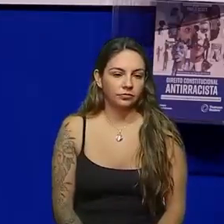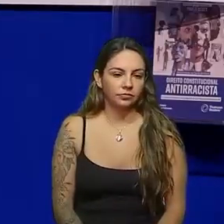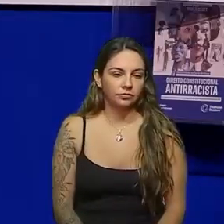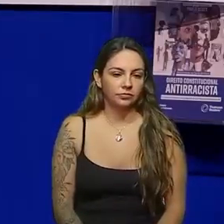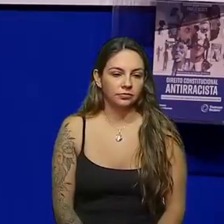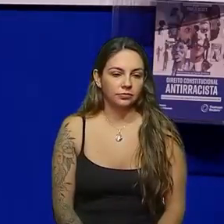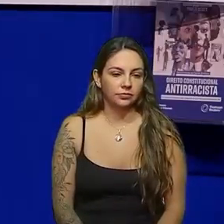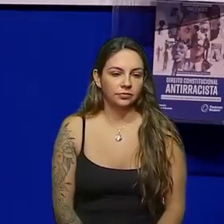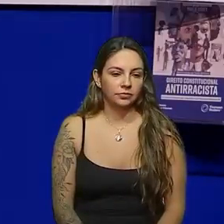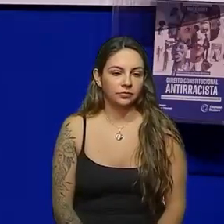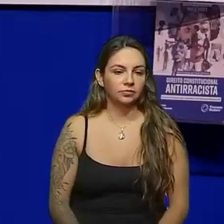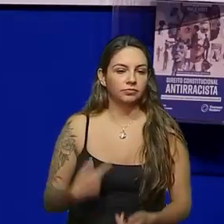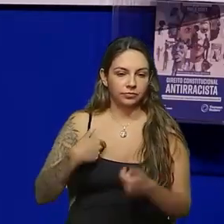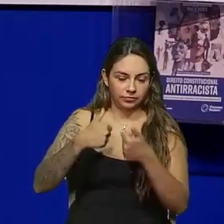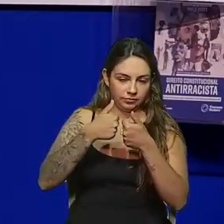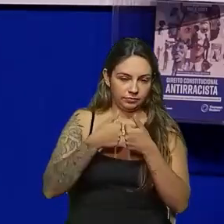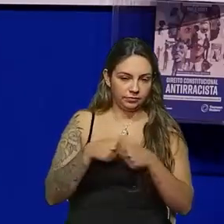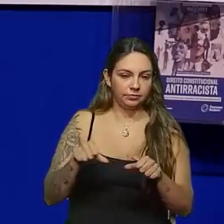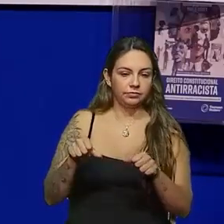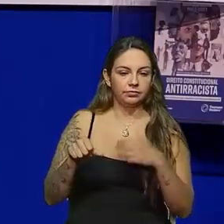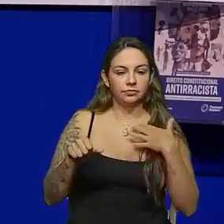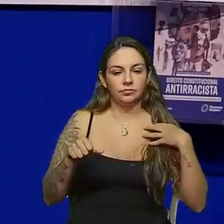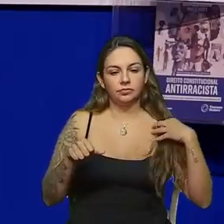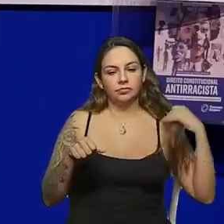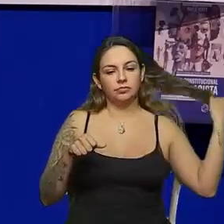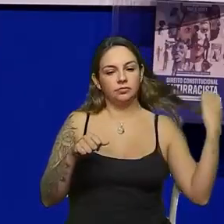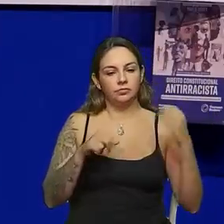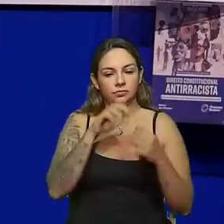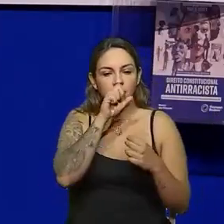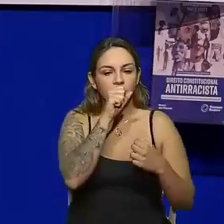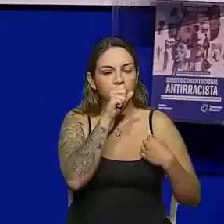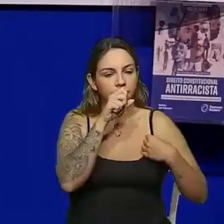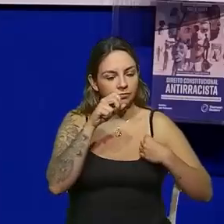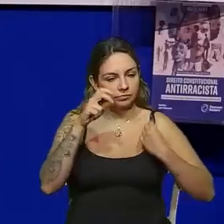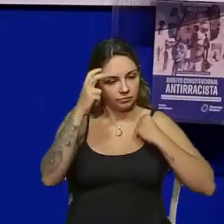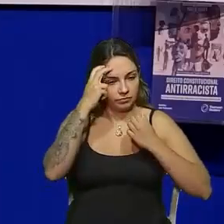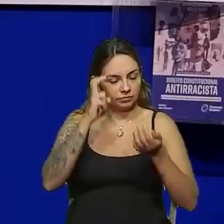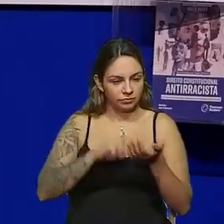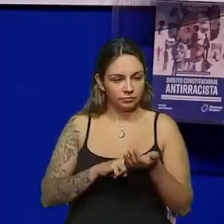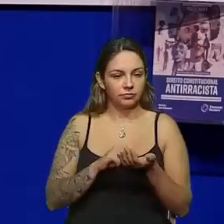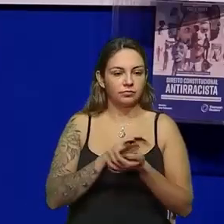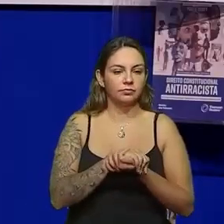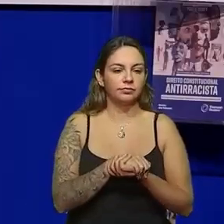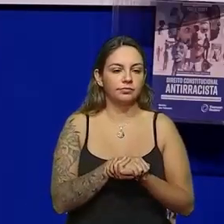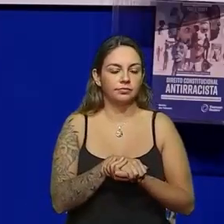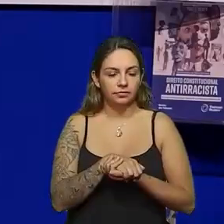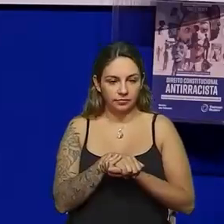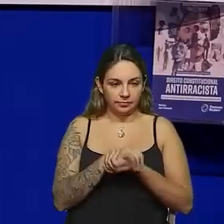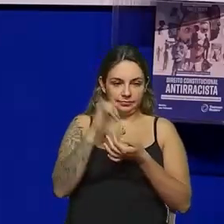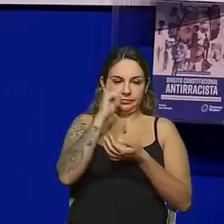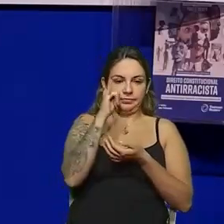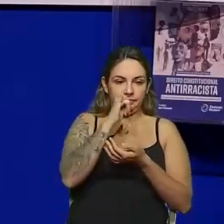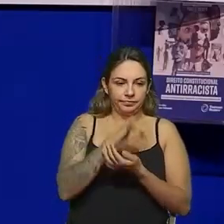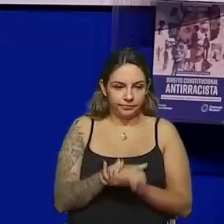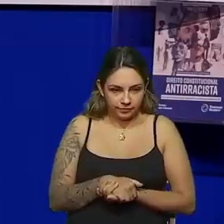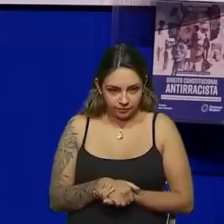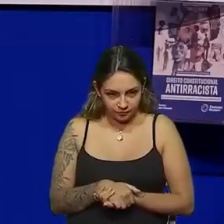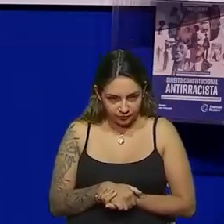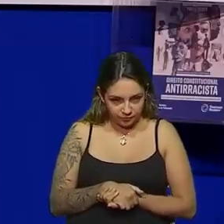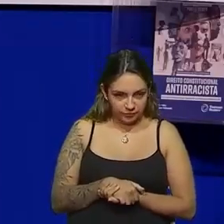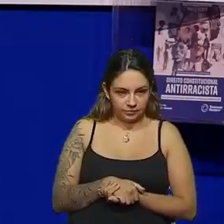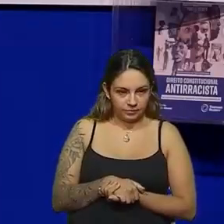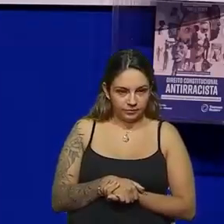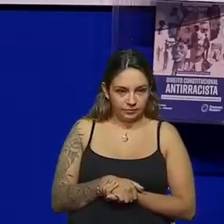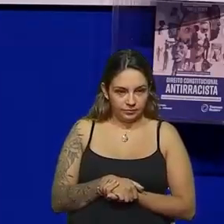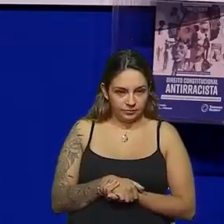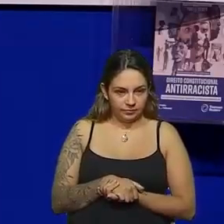Na semana passada eu estava no sábado de manhã na Itália. Não estava na